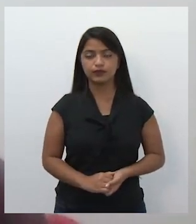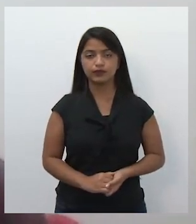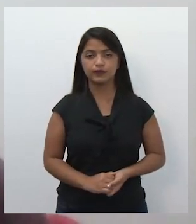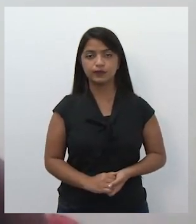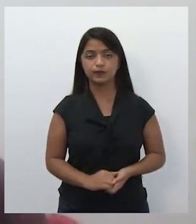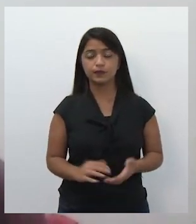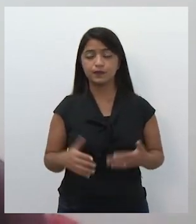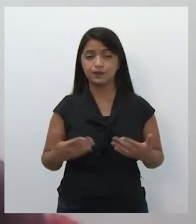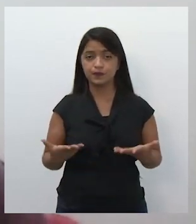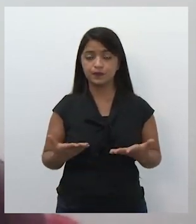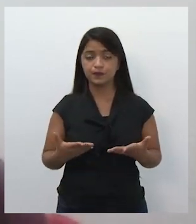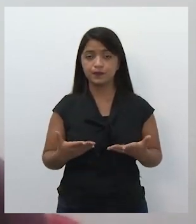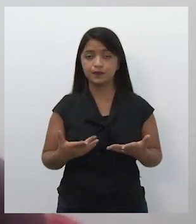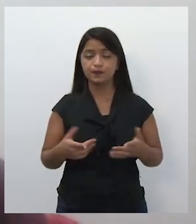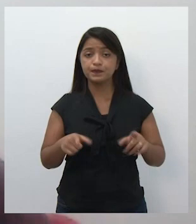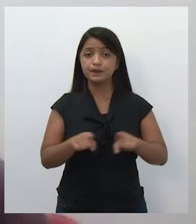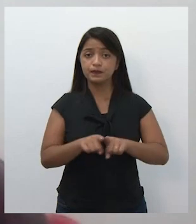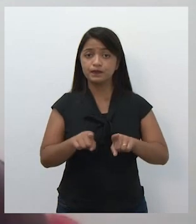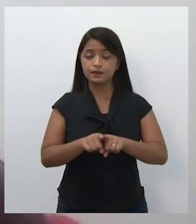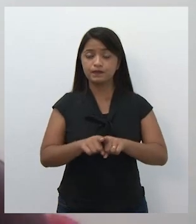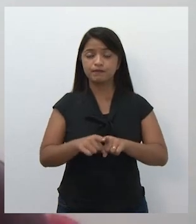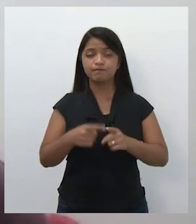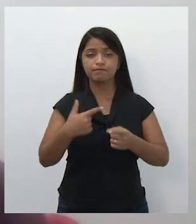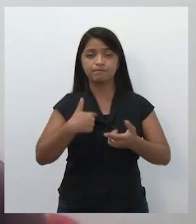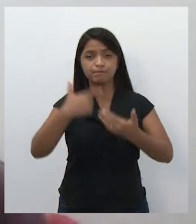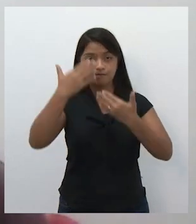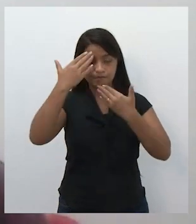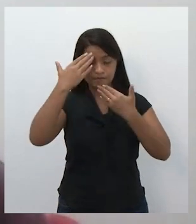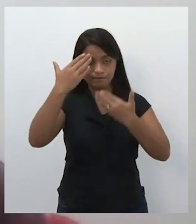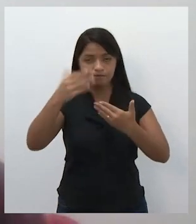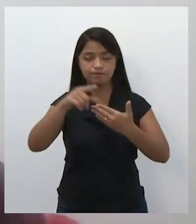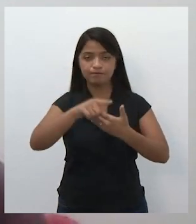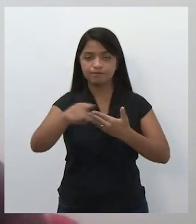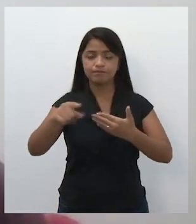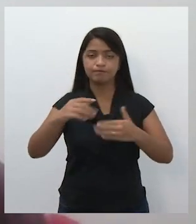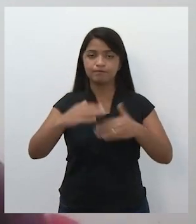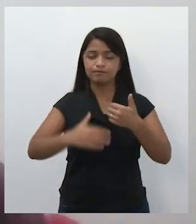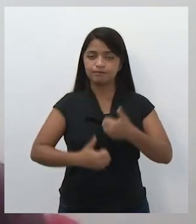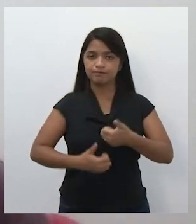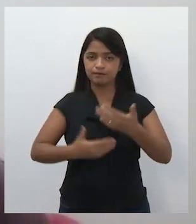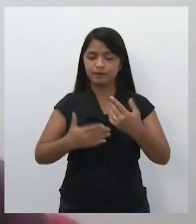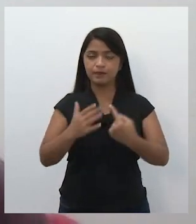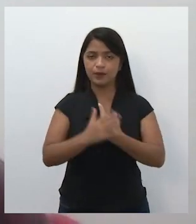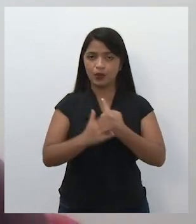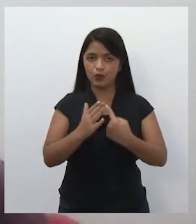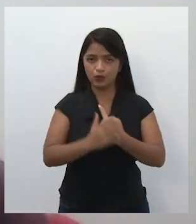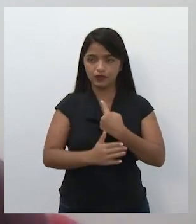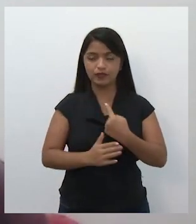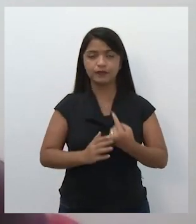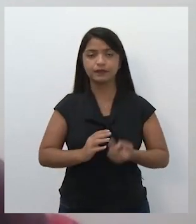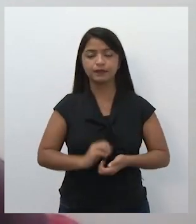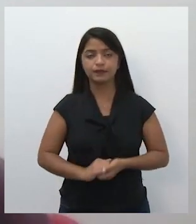Olha, eu queria também dizer o seguinte, eu queria de novo agradecer, né, pelas perguntas todas que estão chegando aqui.